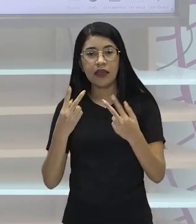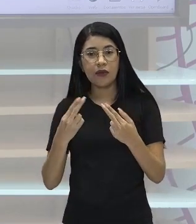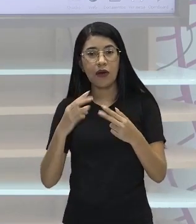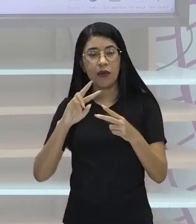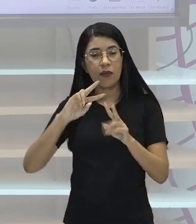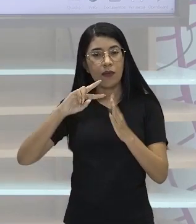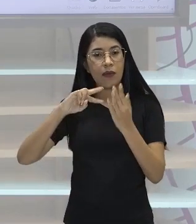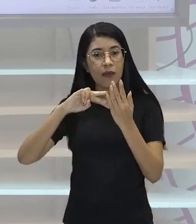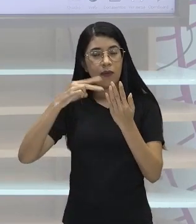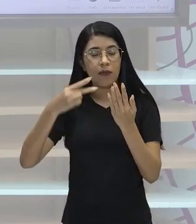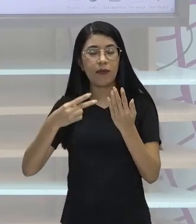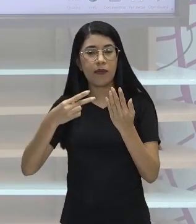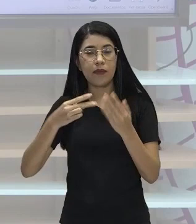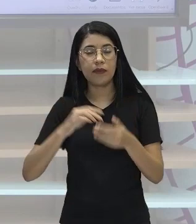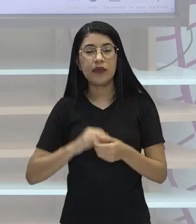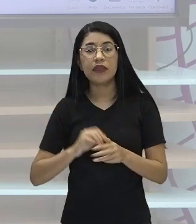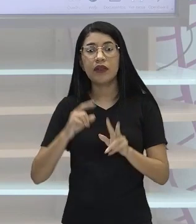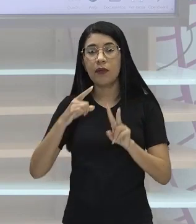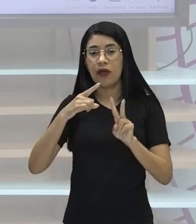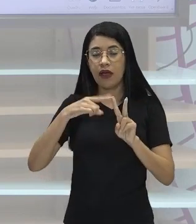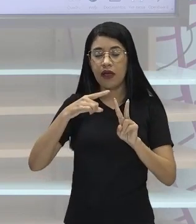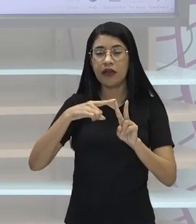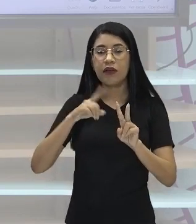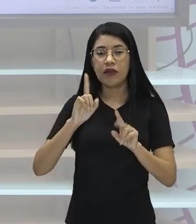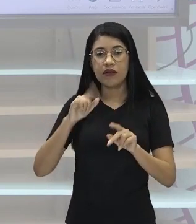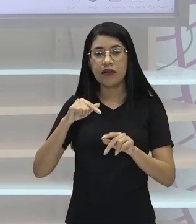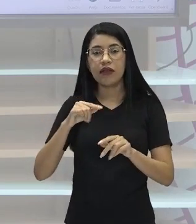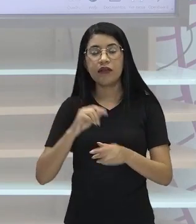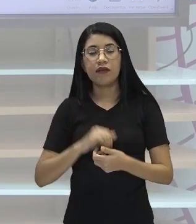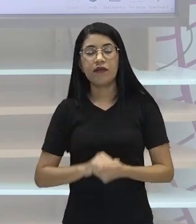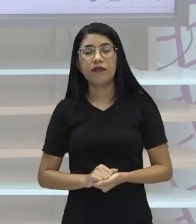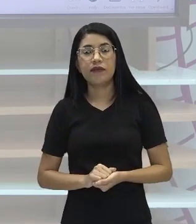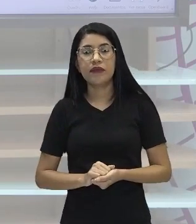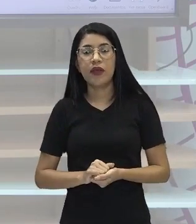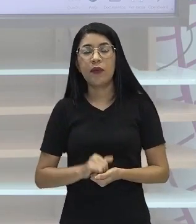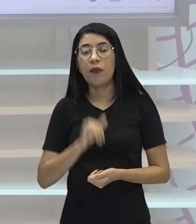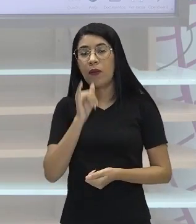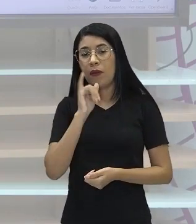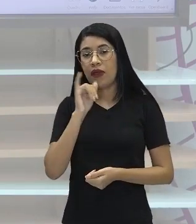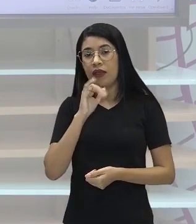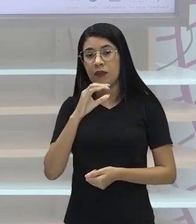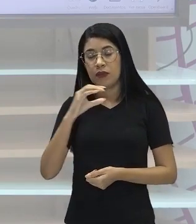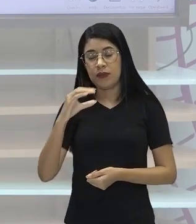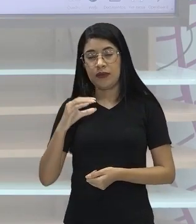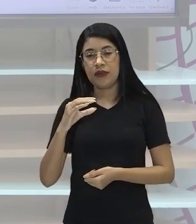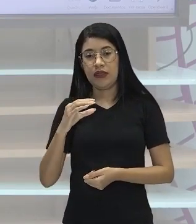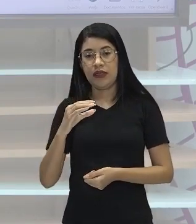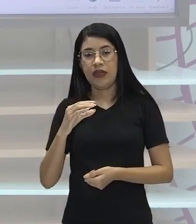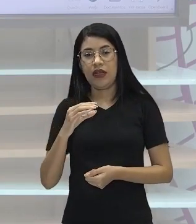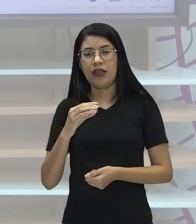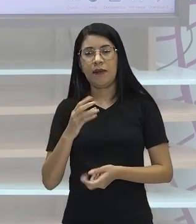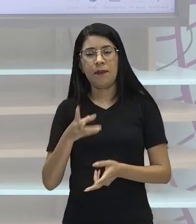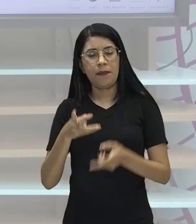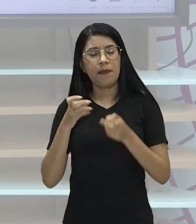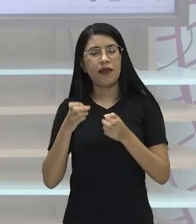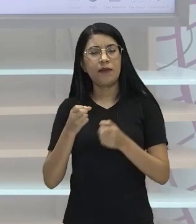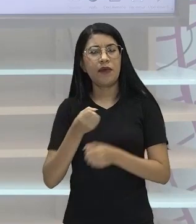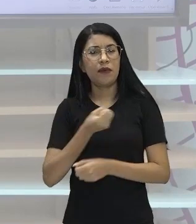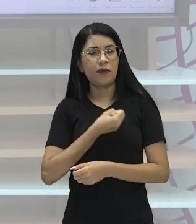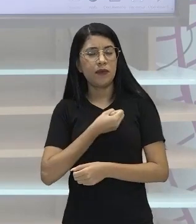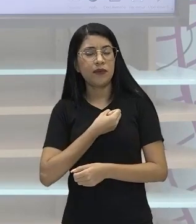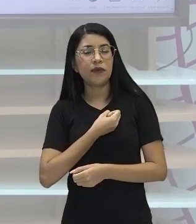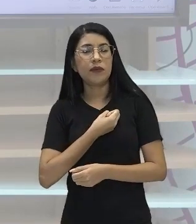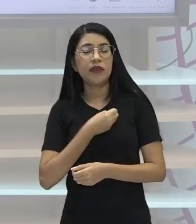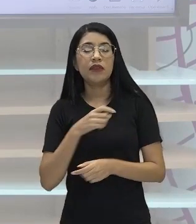quadrada. Então, no exemplo da letra C, eu fiz a leitura. Também é importante